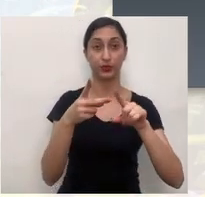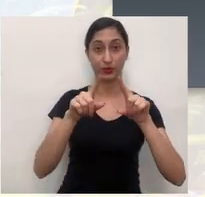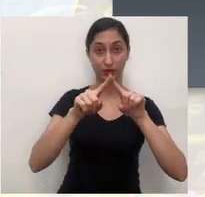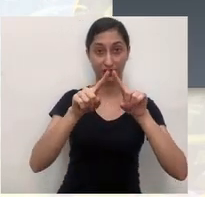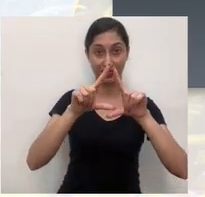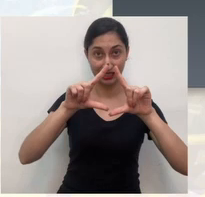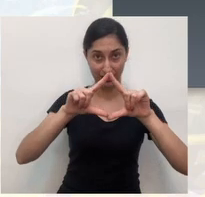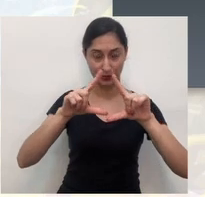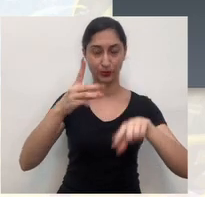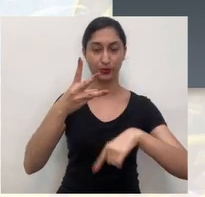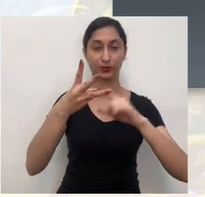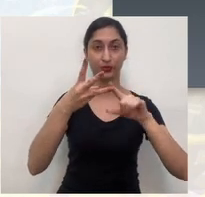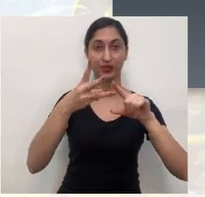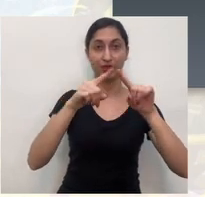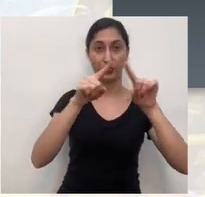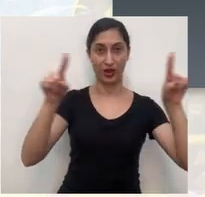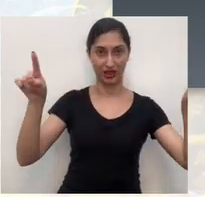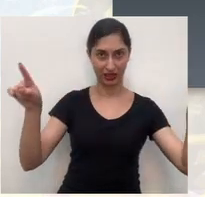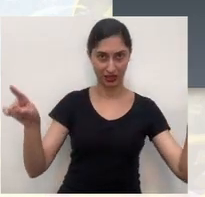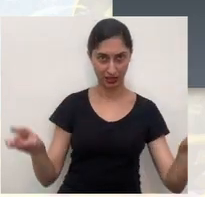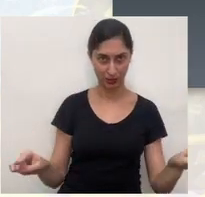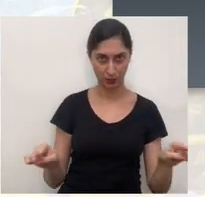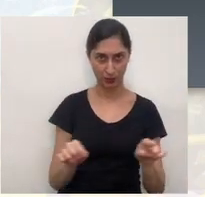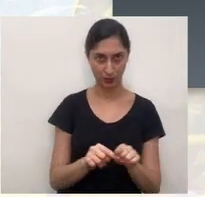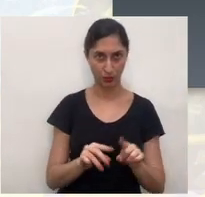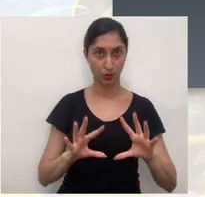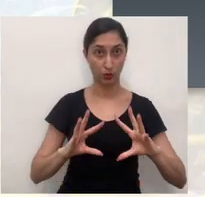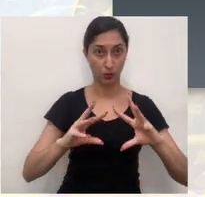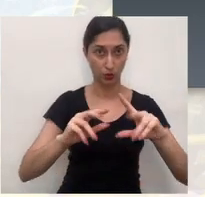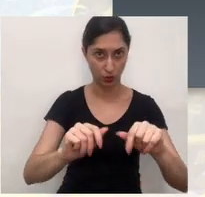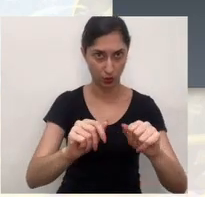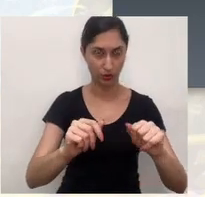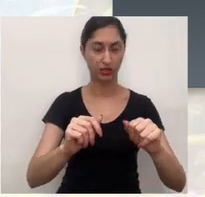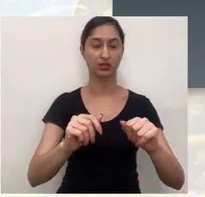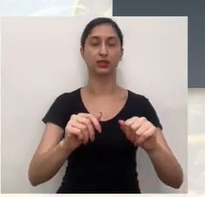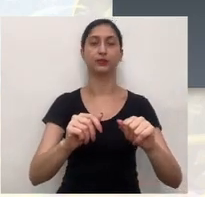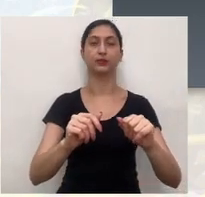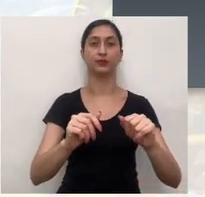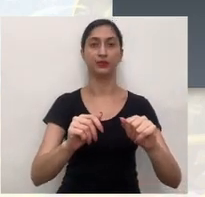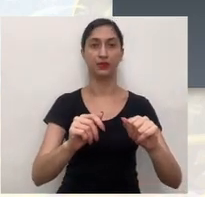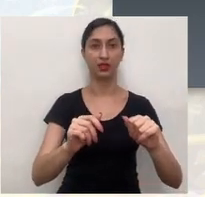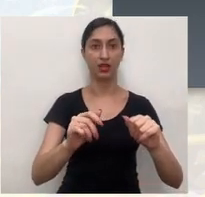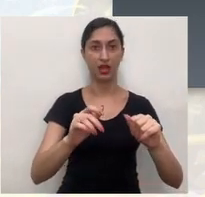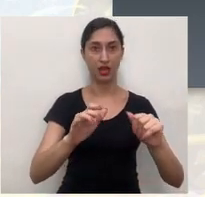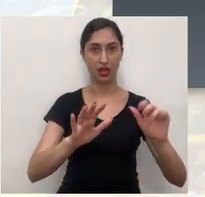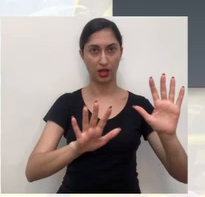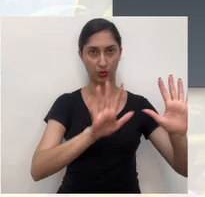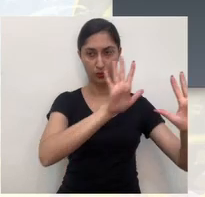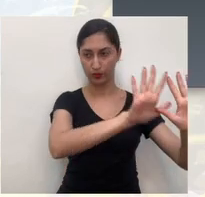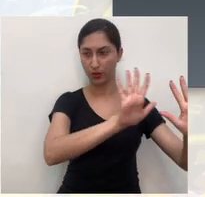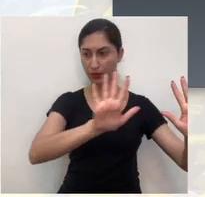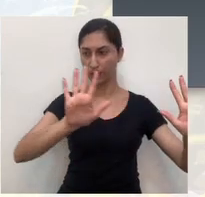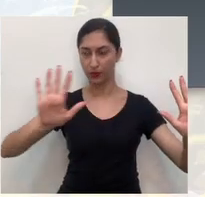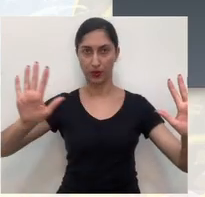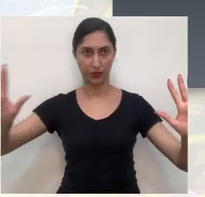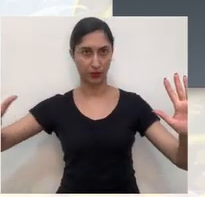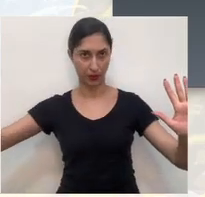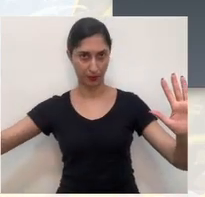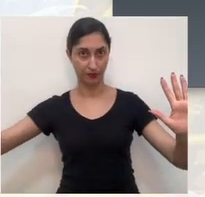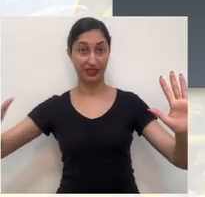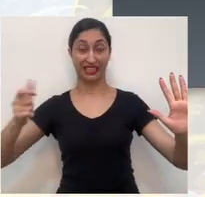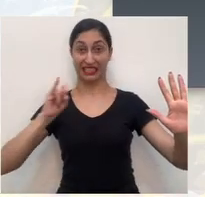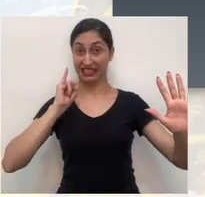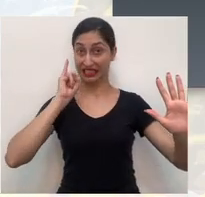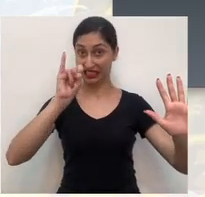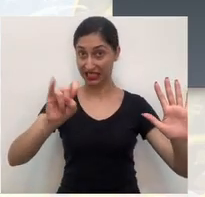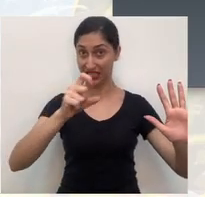um retângulo, todas regulares, são as únicas que preenchem uma superfície. Se eu pegar essas 3,